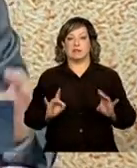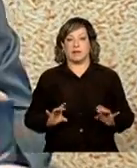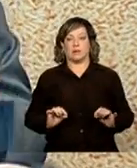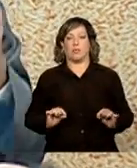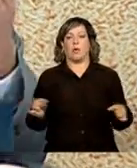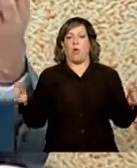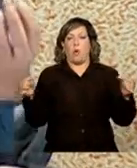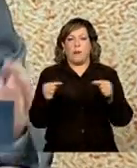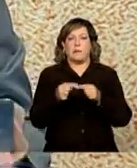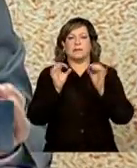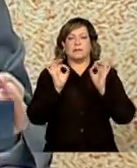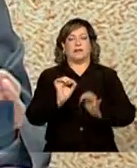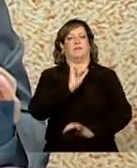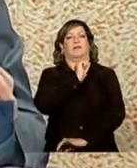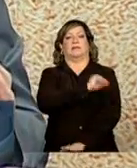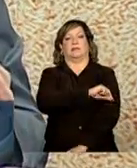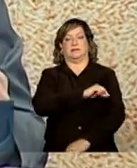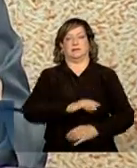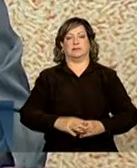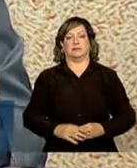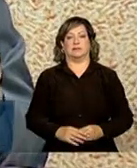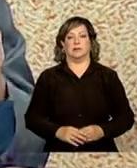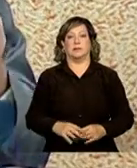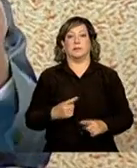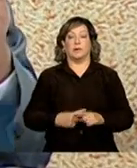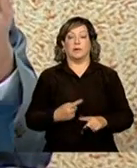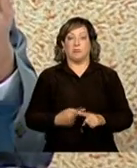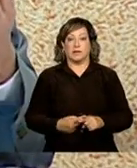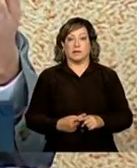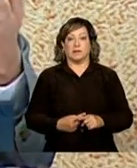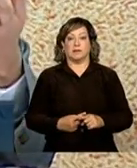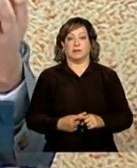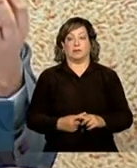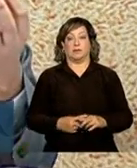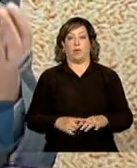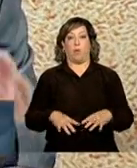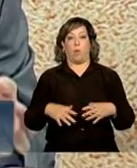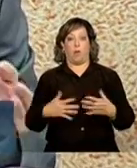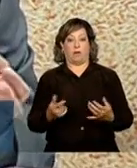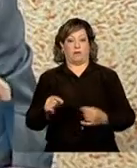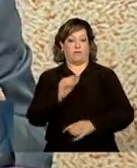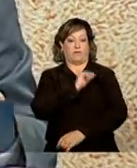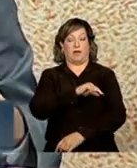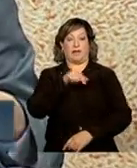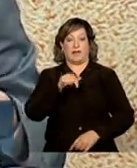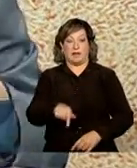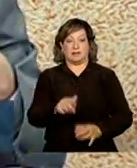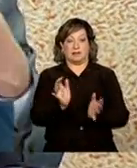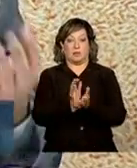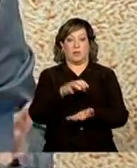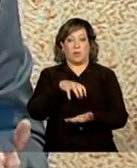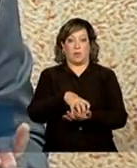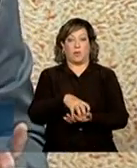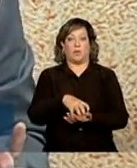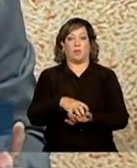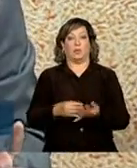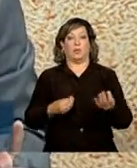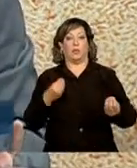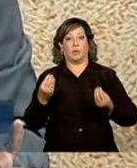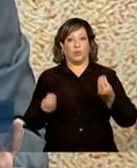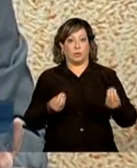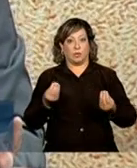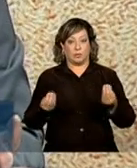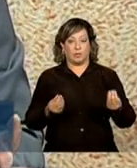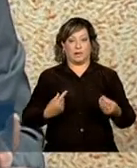apropriada para se vacinar E porque você ao vacinar nesse grupo etário a condição de desenvolvimento